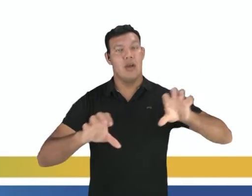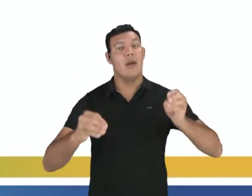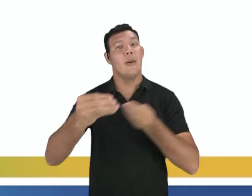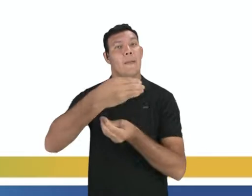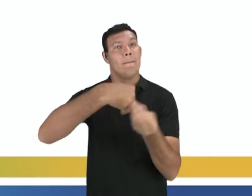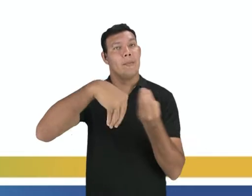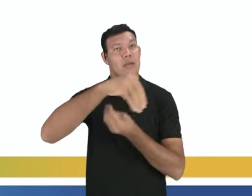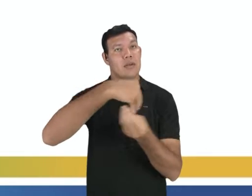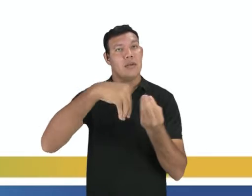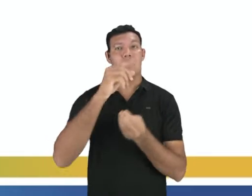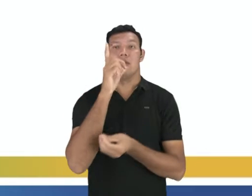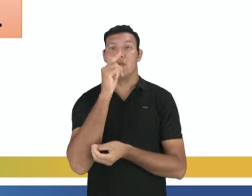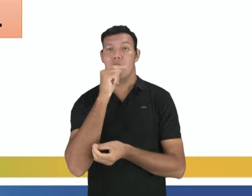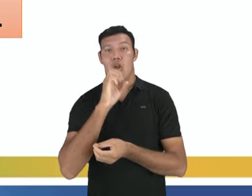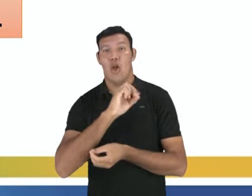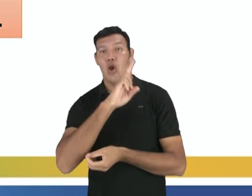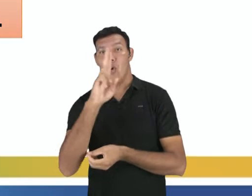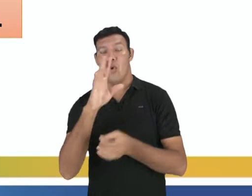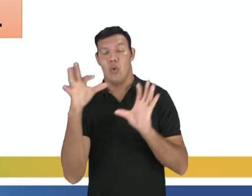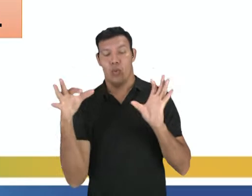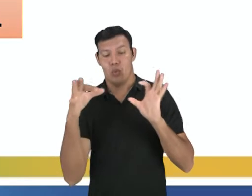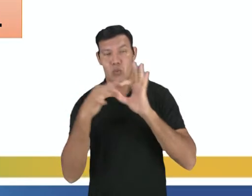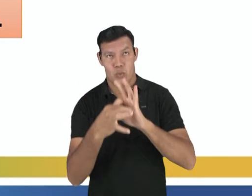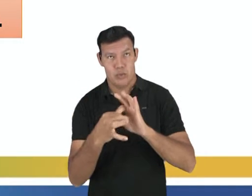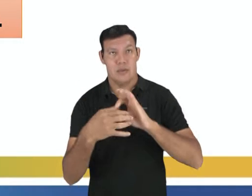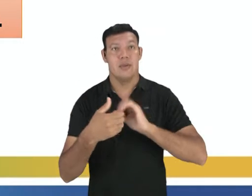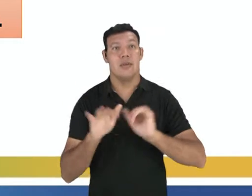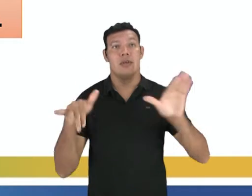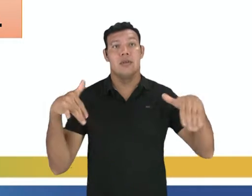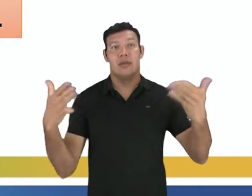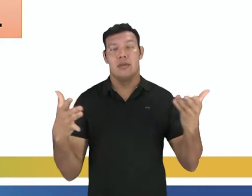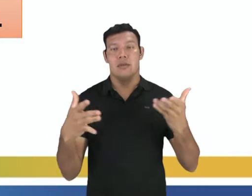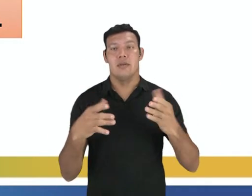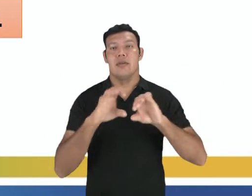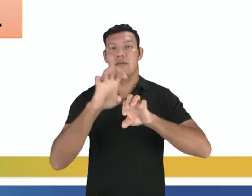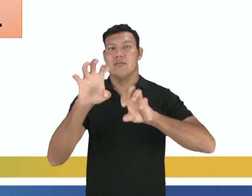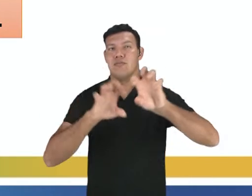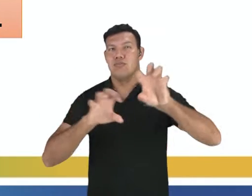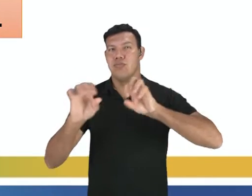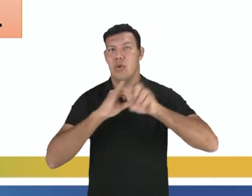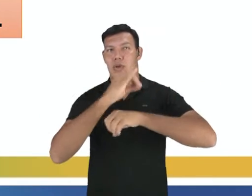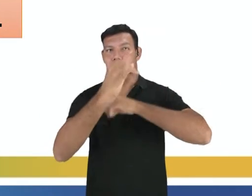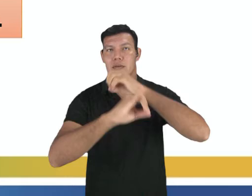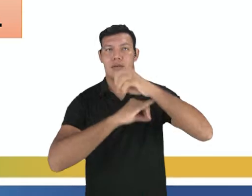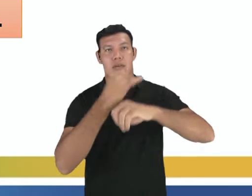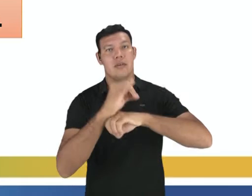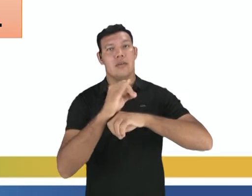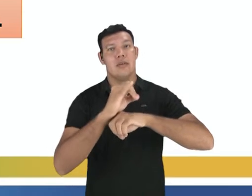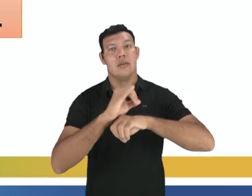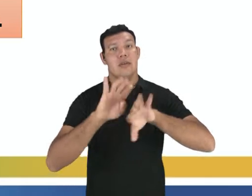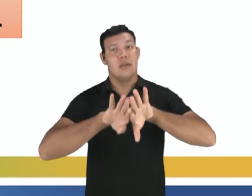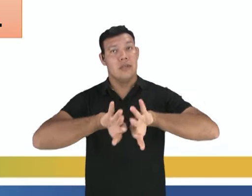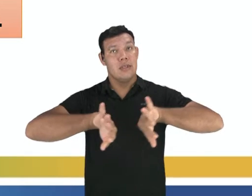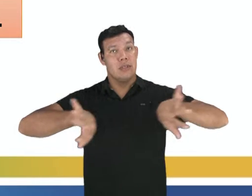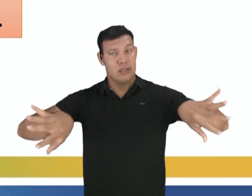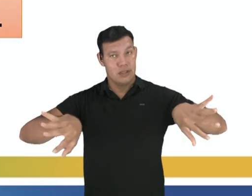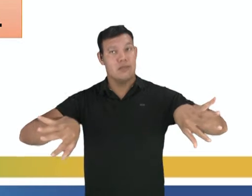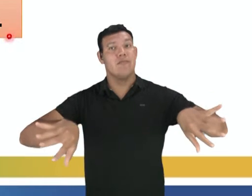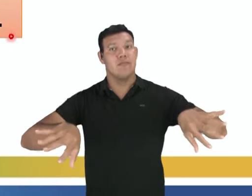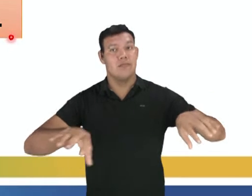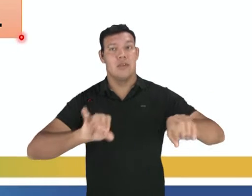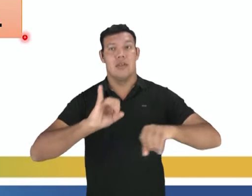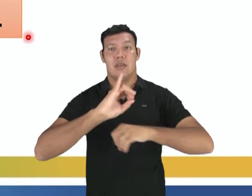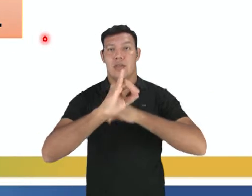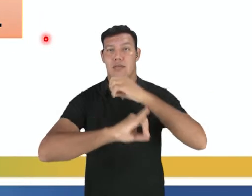soluções ou fundidos, ok? Ou seja, dissolução iônica é a separação